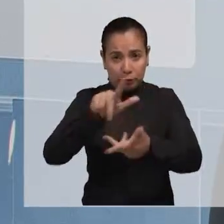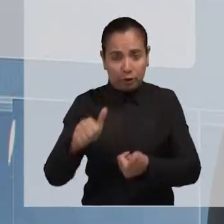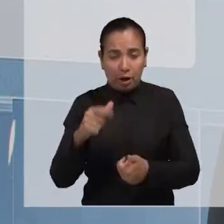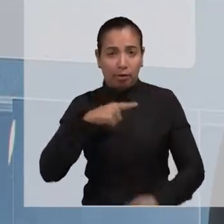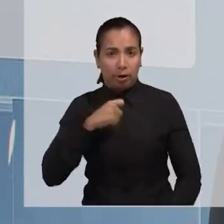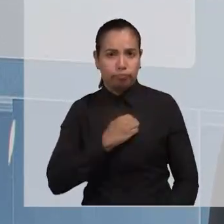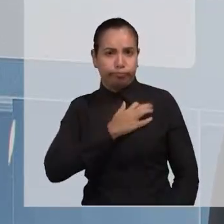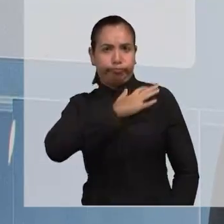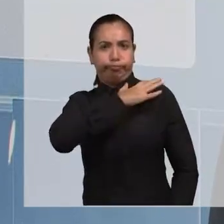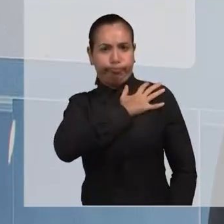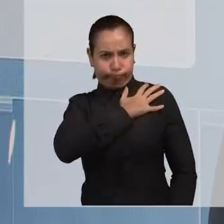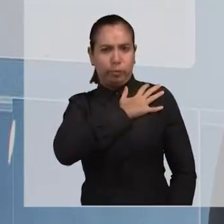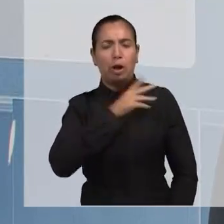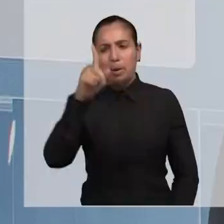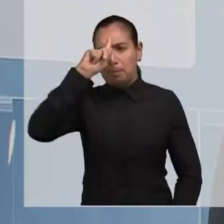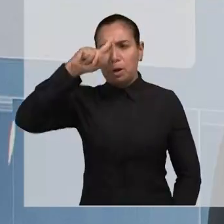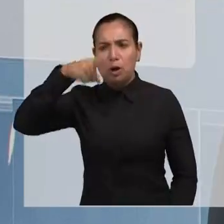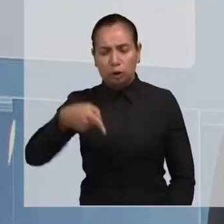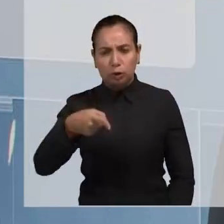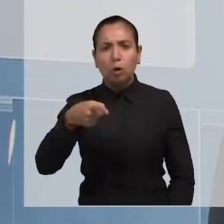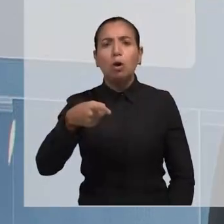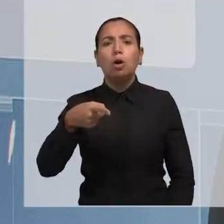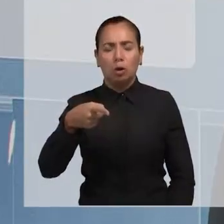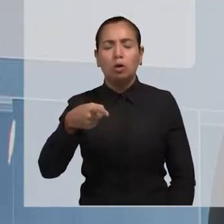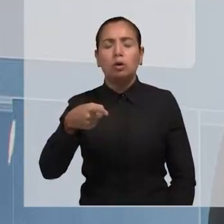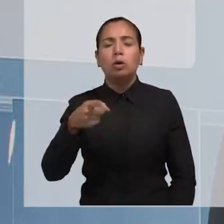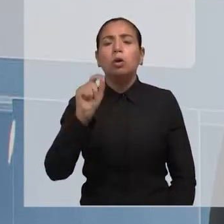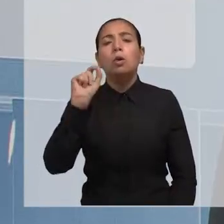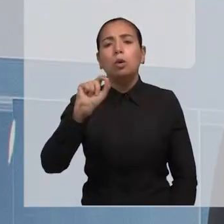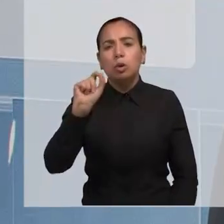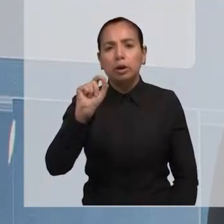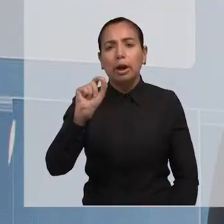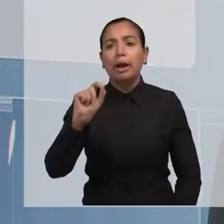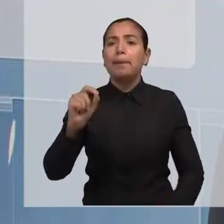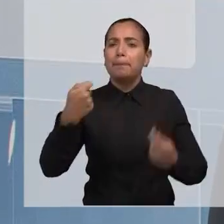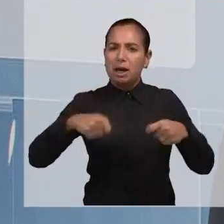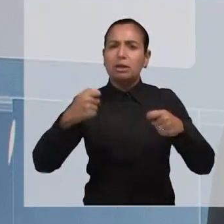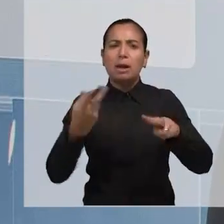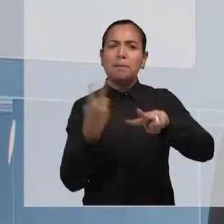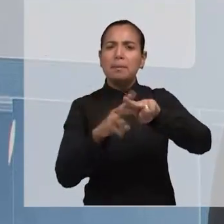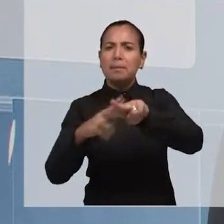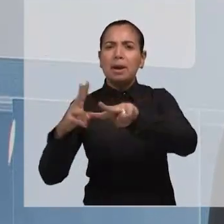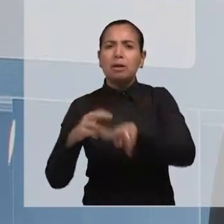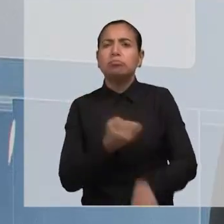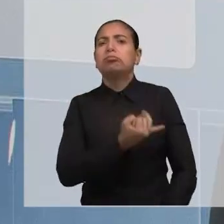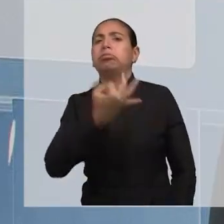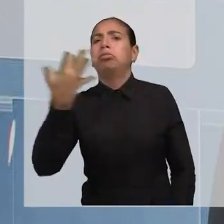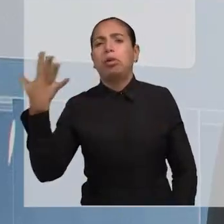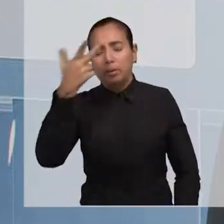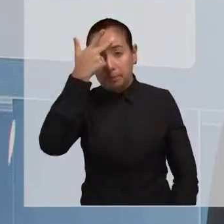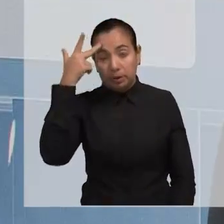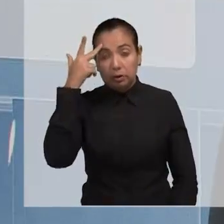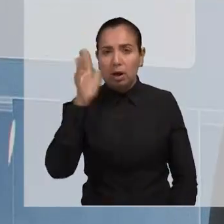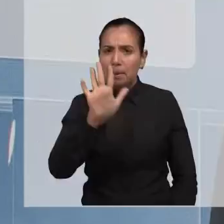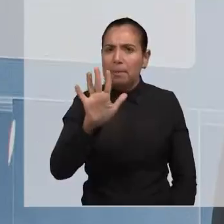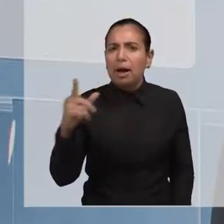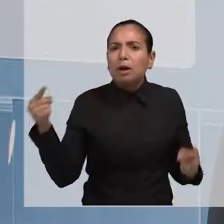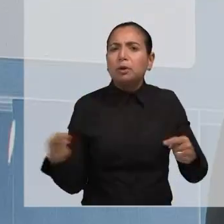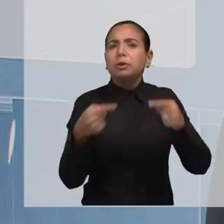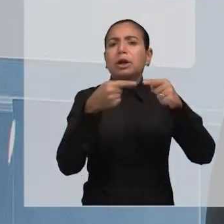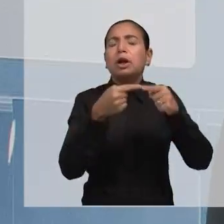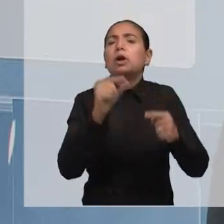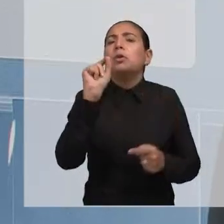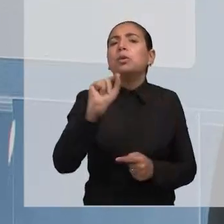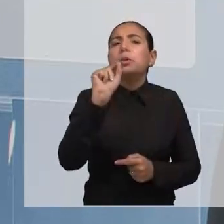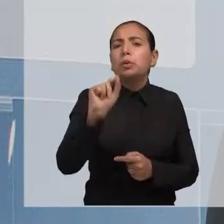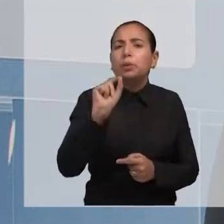teria mandado uma ordem de execução de centenas de presos. Isso não é de acordo com as convenções pré-estabelecidas